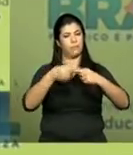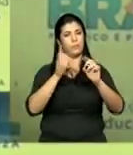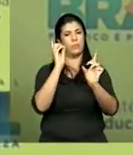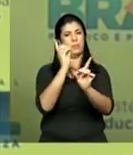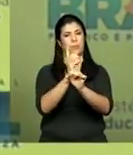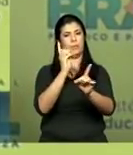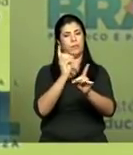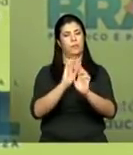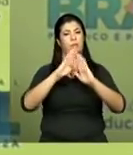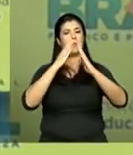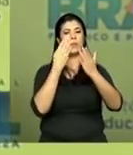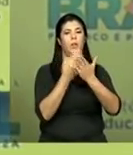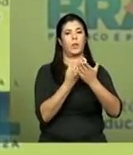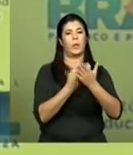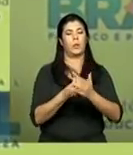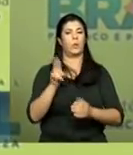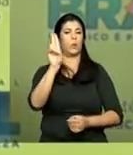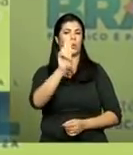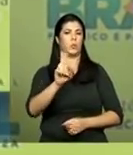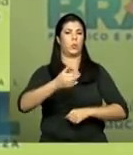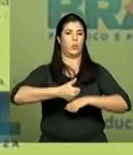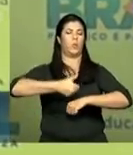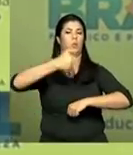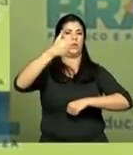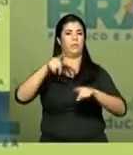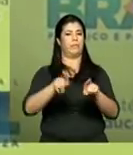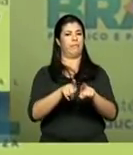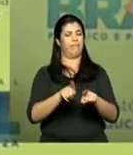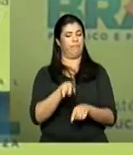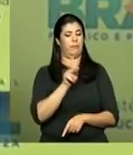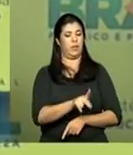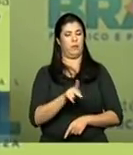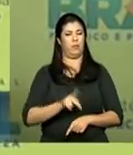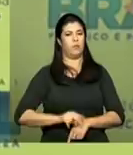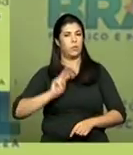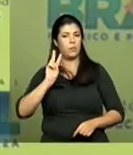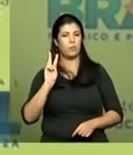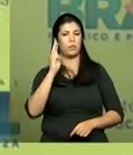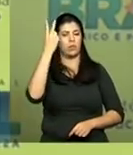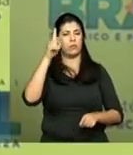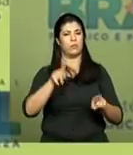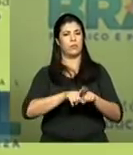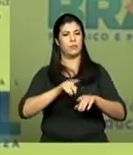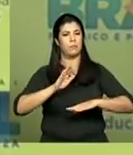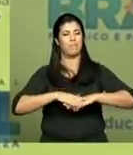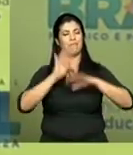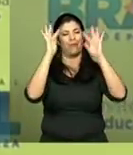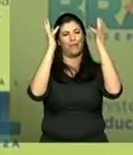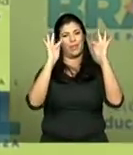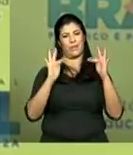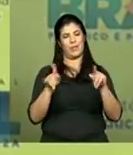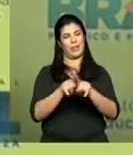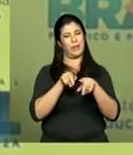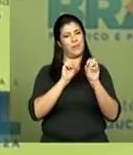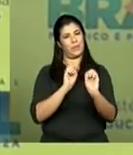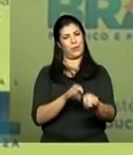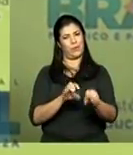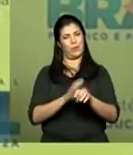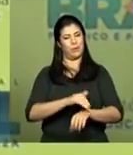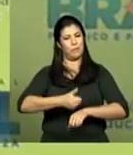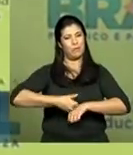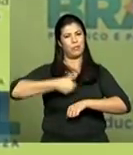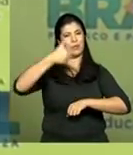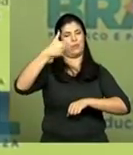encontrem escolas e universidades melhores, professores valorizados e mais felizes, e uma educação de